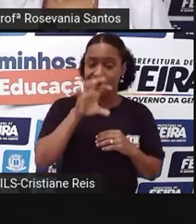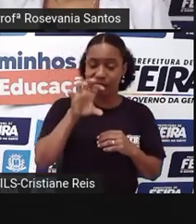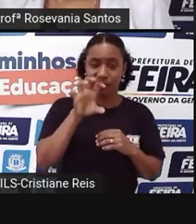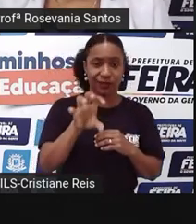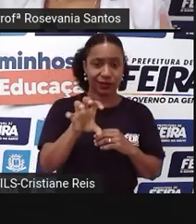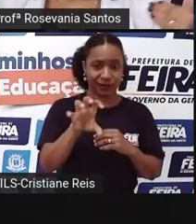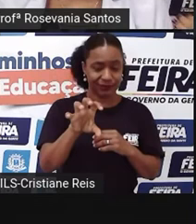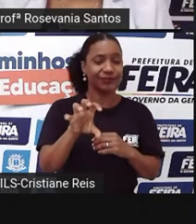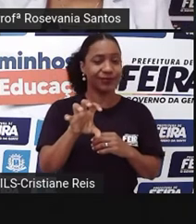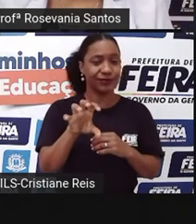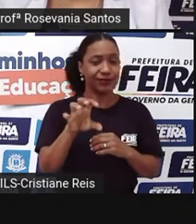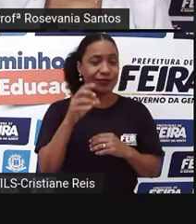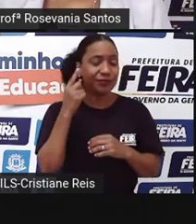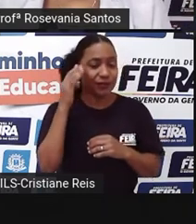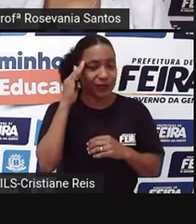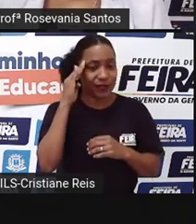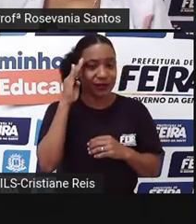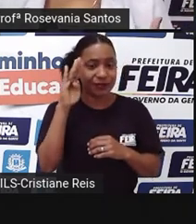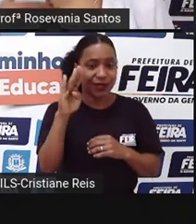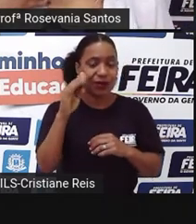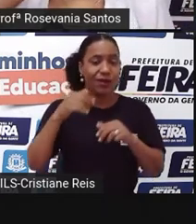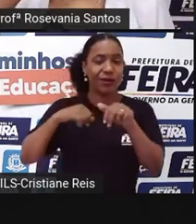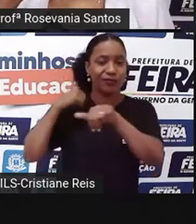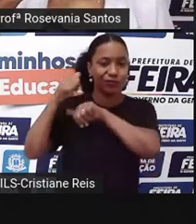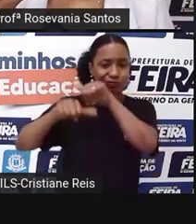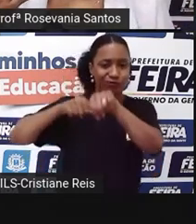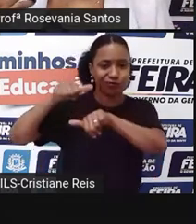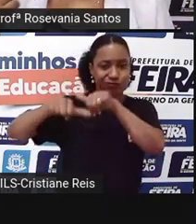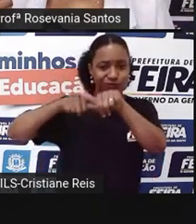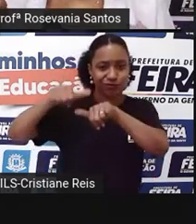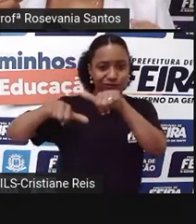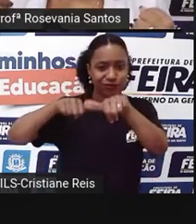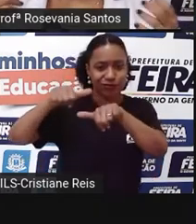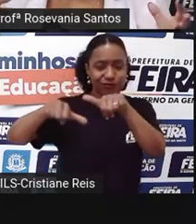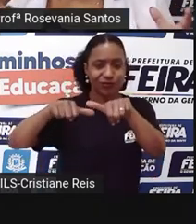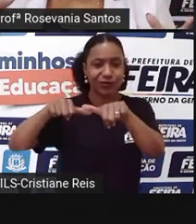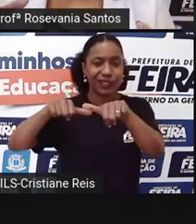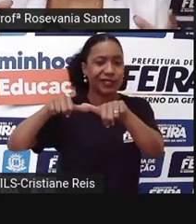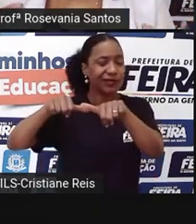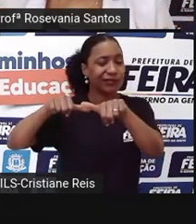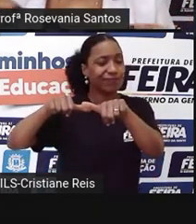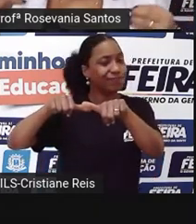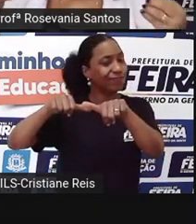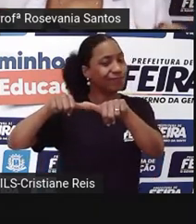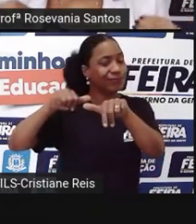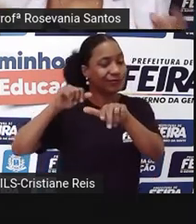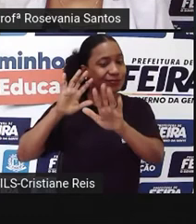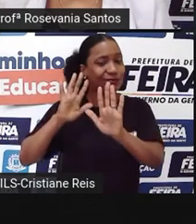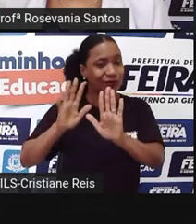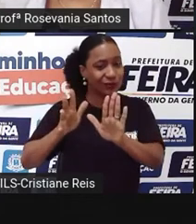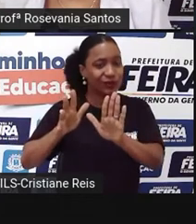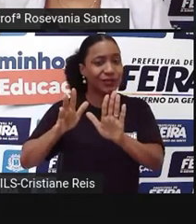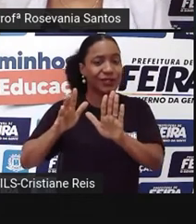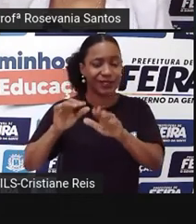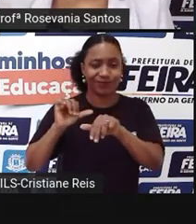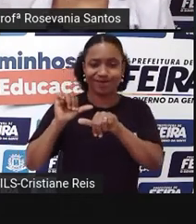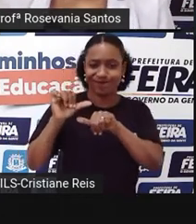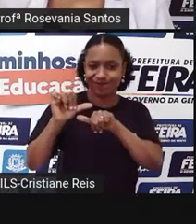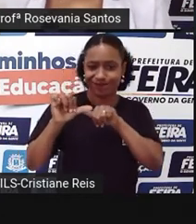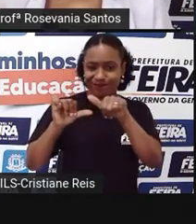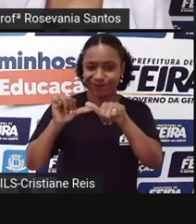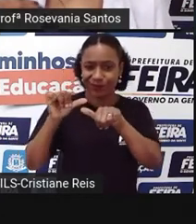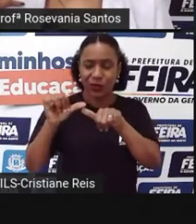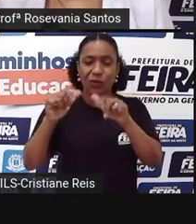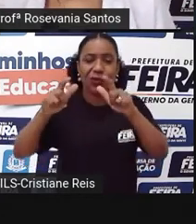original, porque a gente sabe que já foi totalmente, né, não totalmente, vamos dizer assim, mas já foi muito desgastado esse